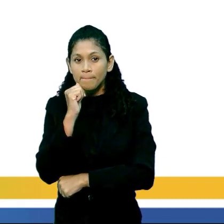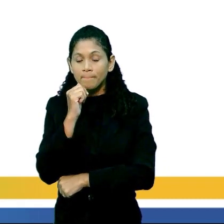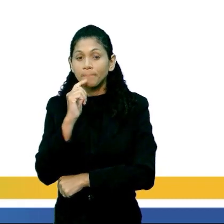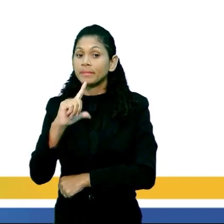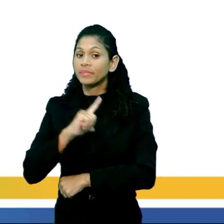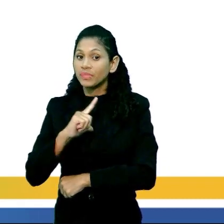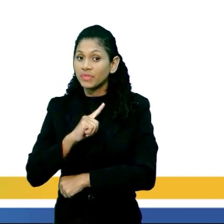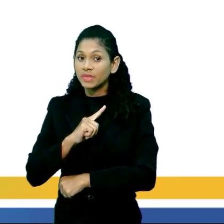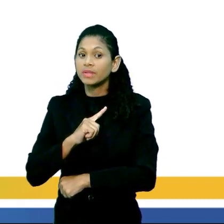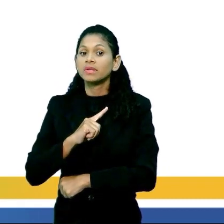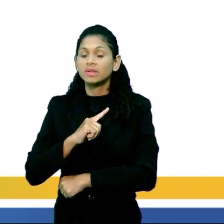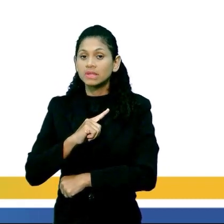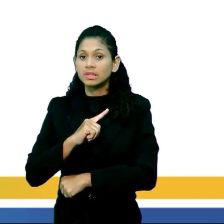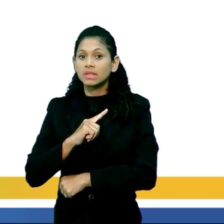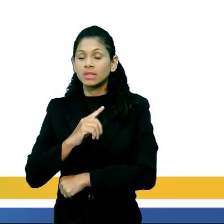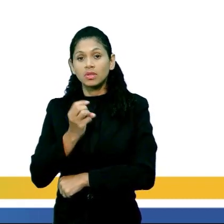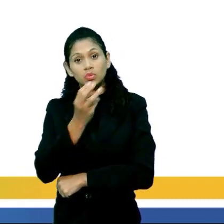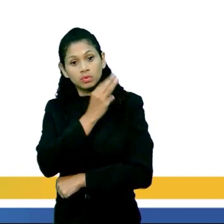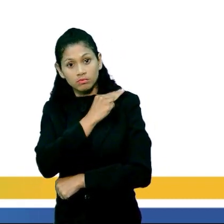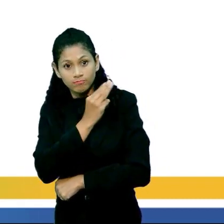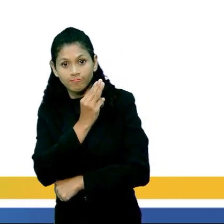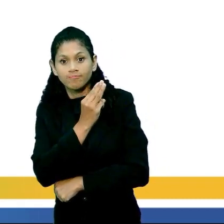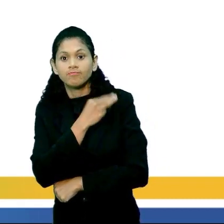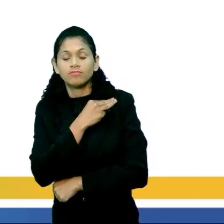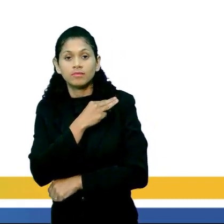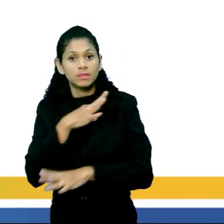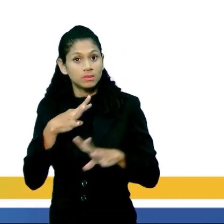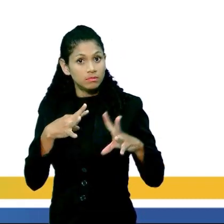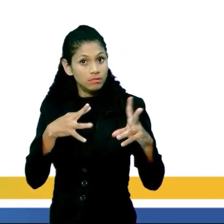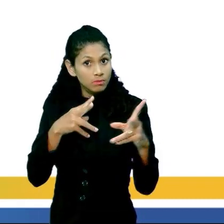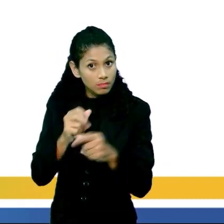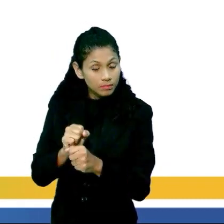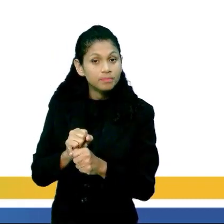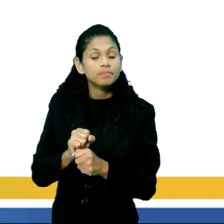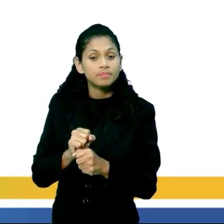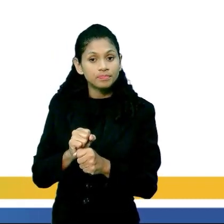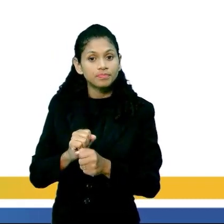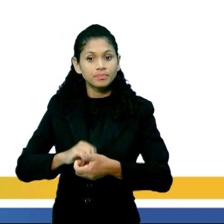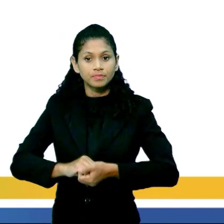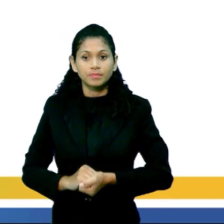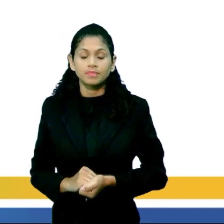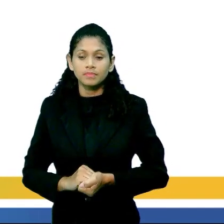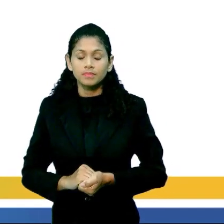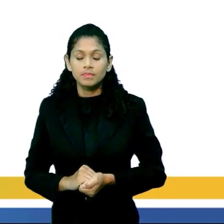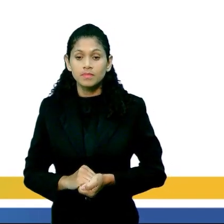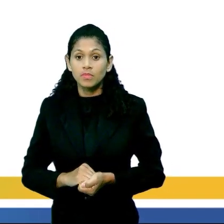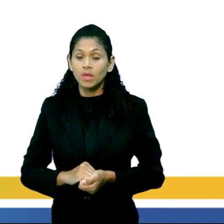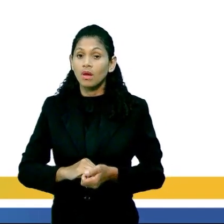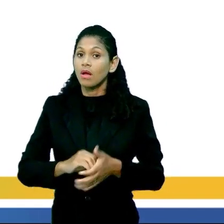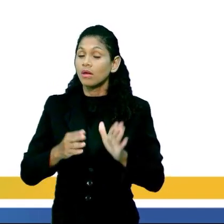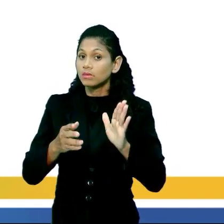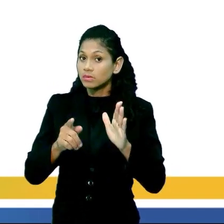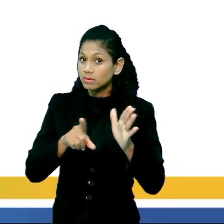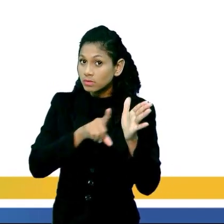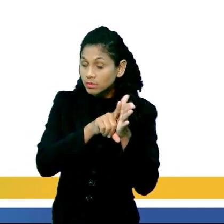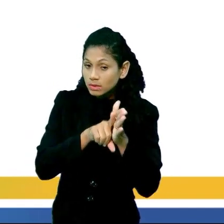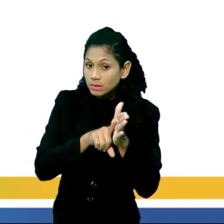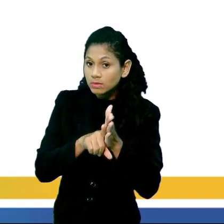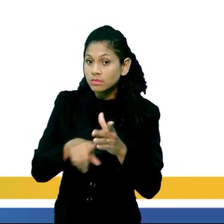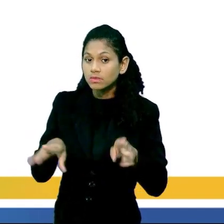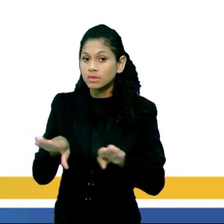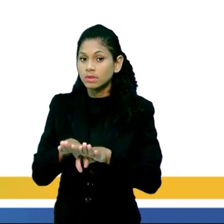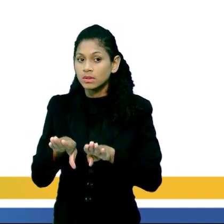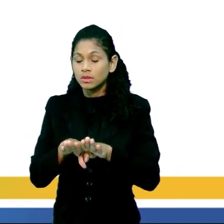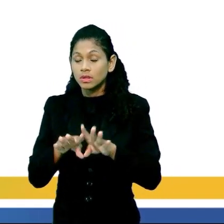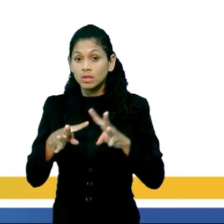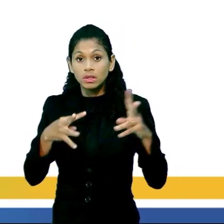médio completo, tá? Constatou-se também que entre todos os que têm